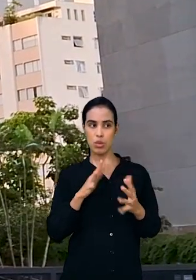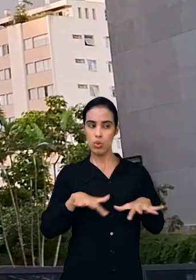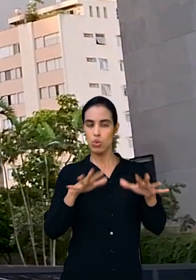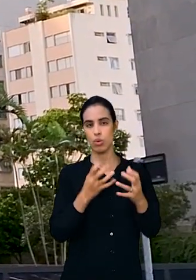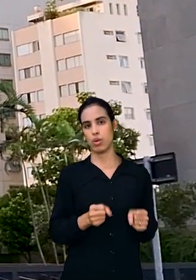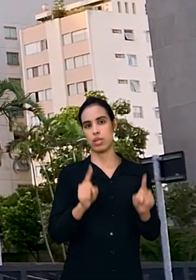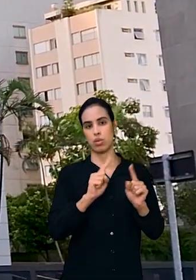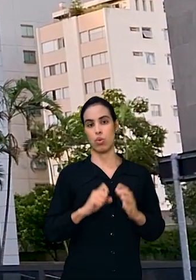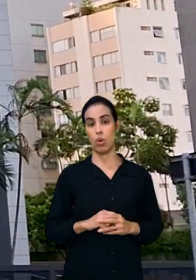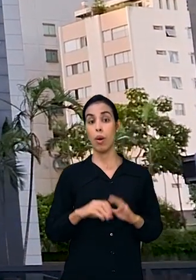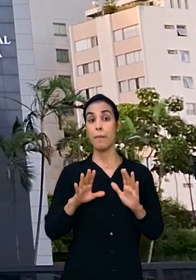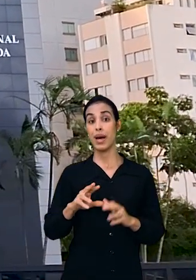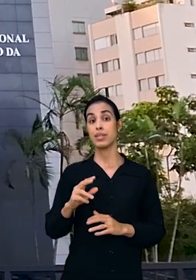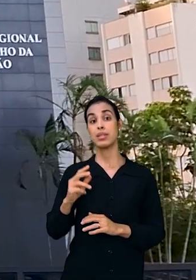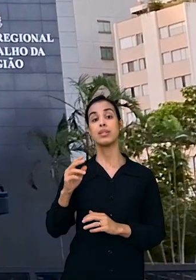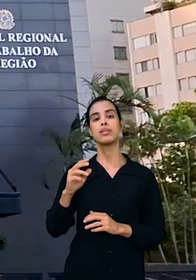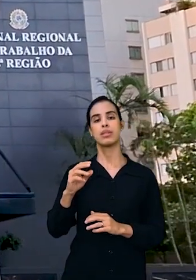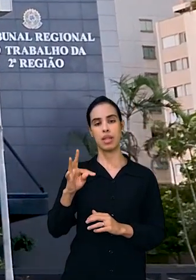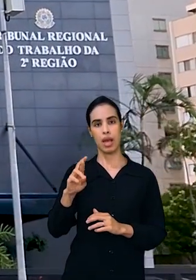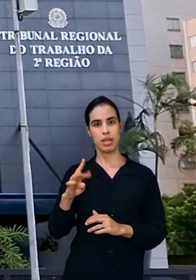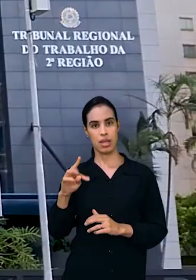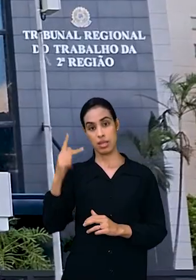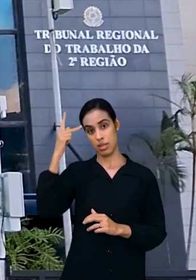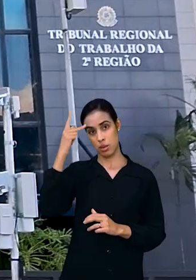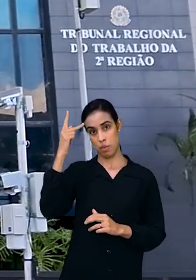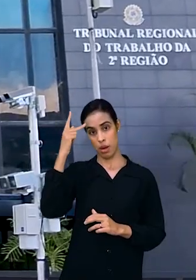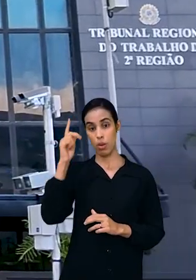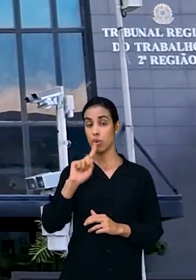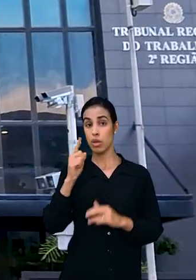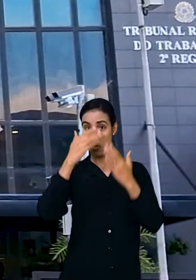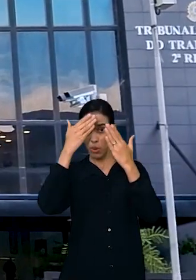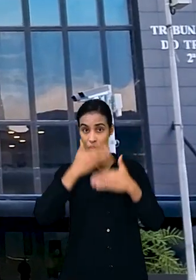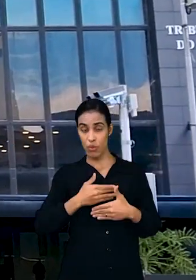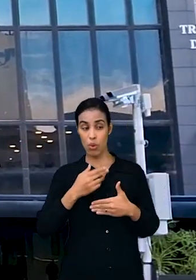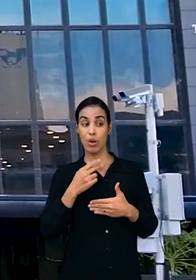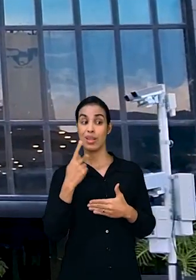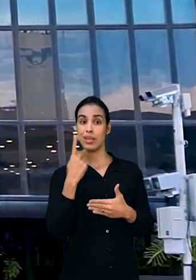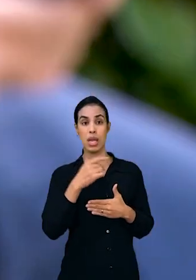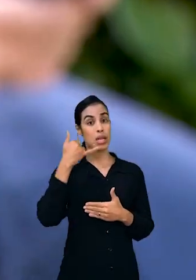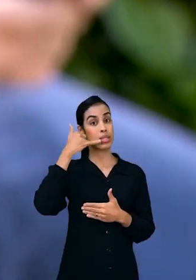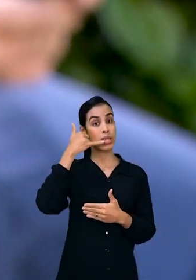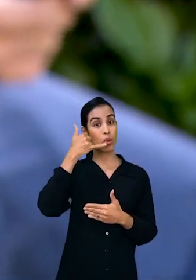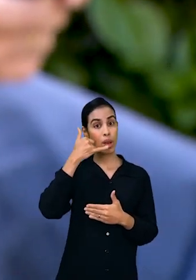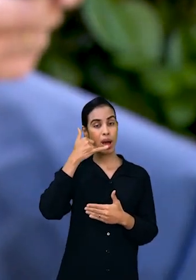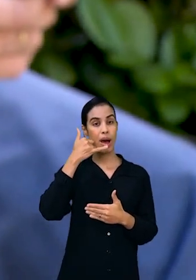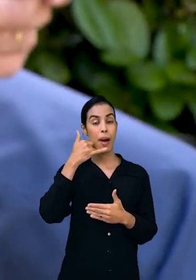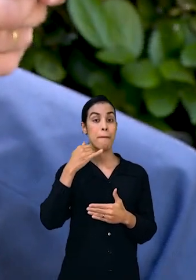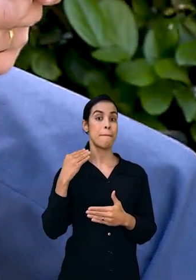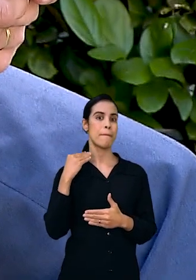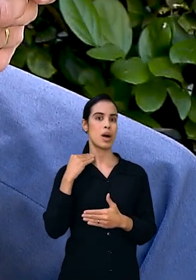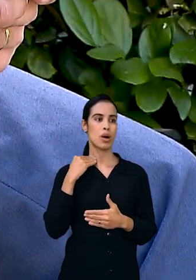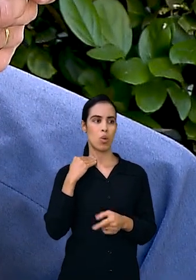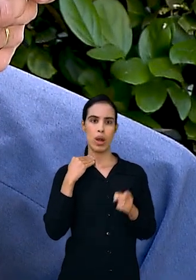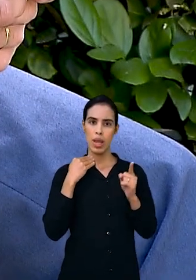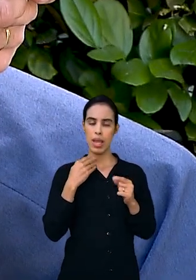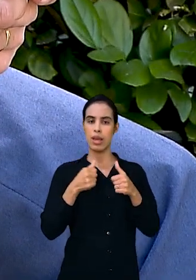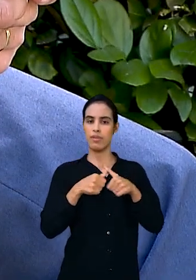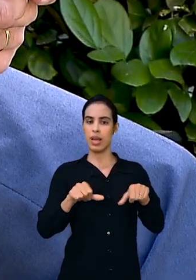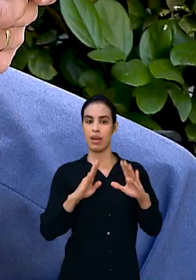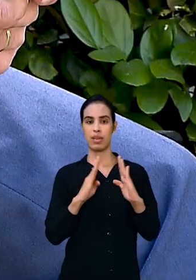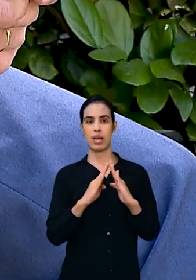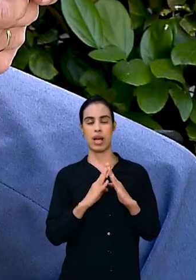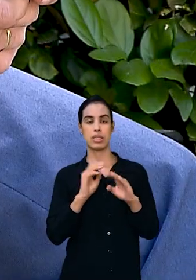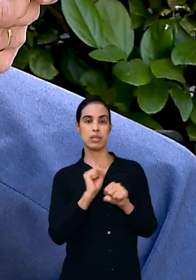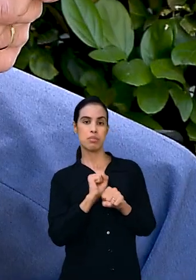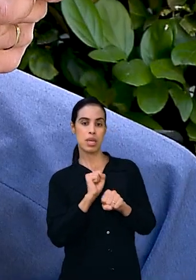Regional do Trabalho da 2ª Região em São Paulo, não ficou comprovado que no plantão em que ficava com o celular do banco, o